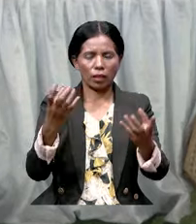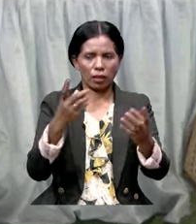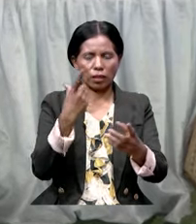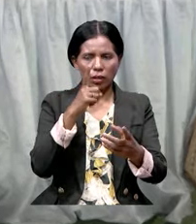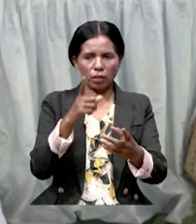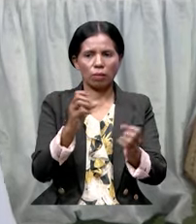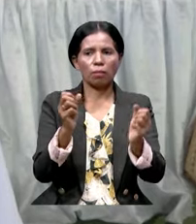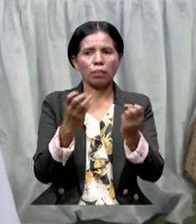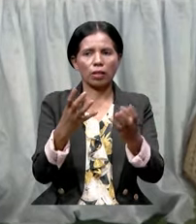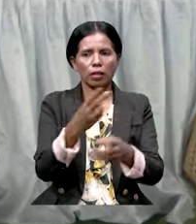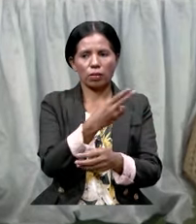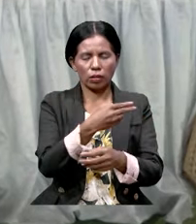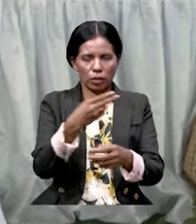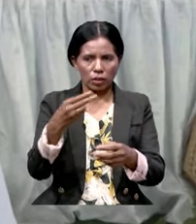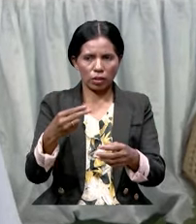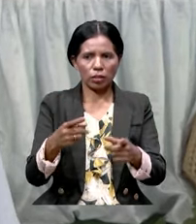ho bahasa Indonesia